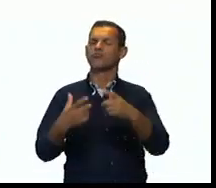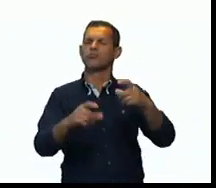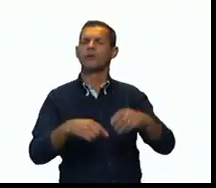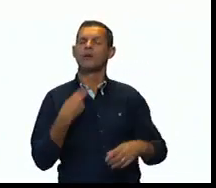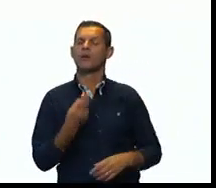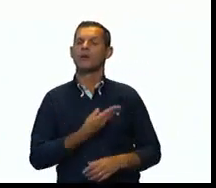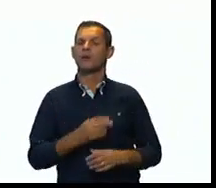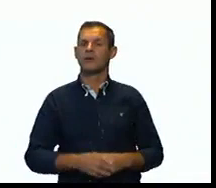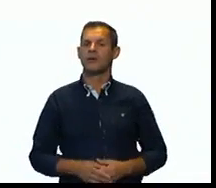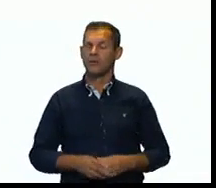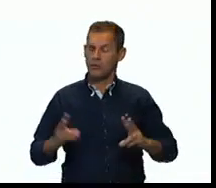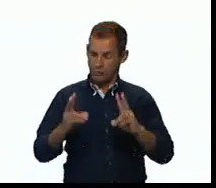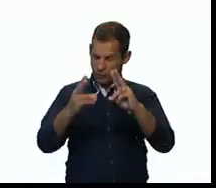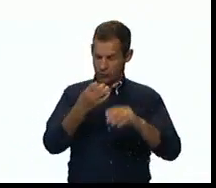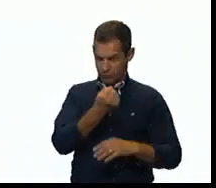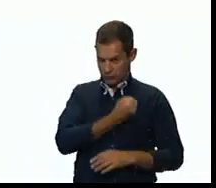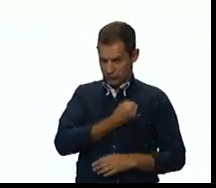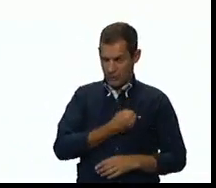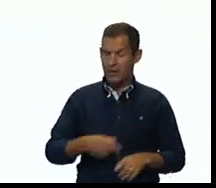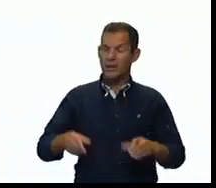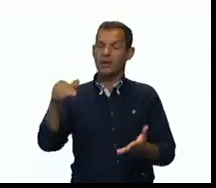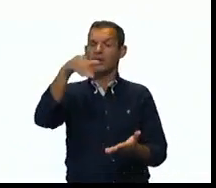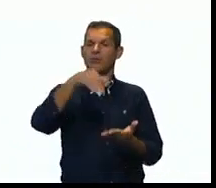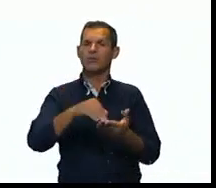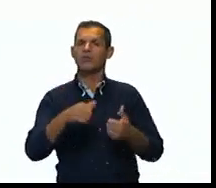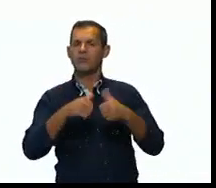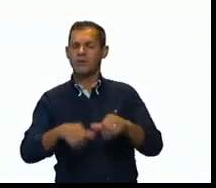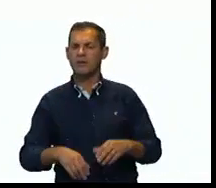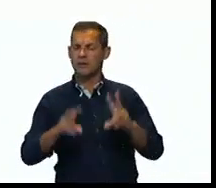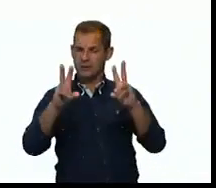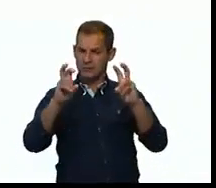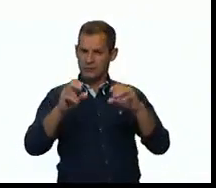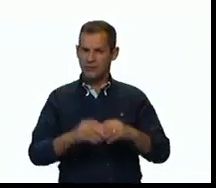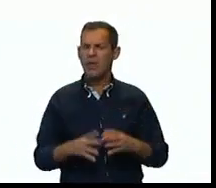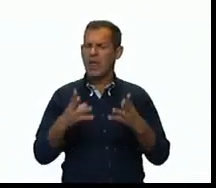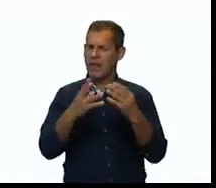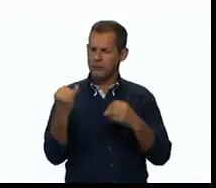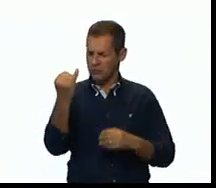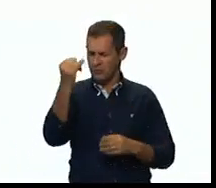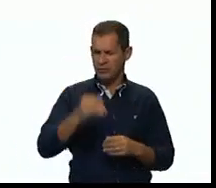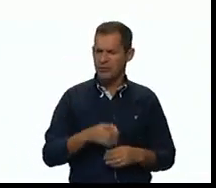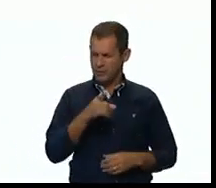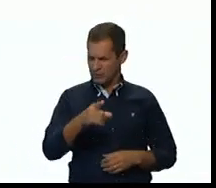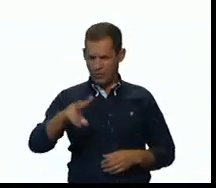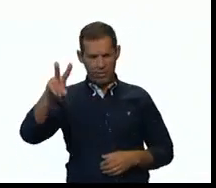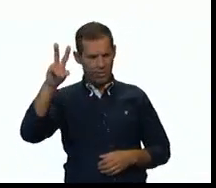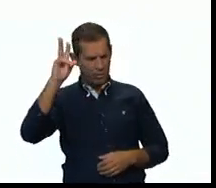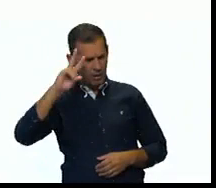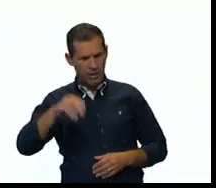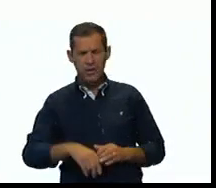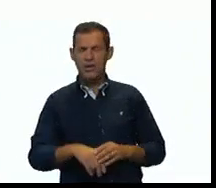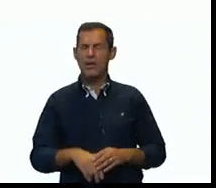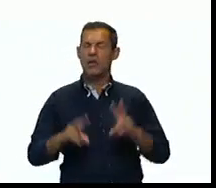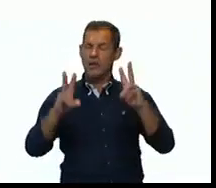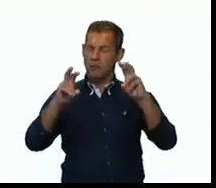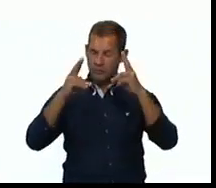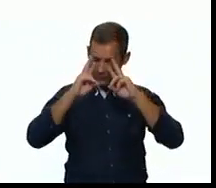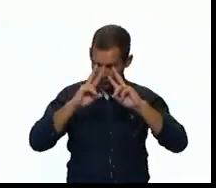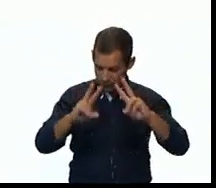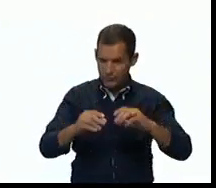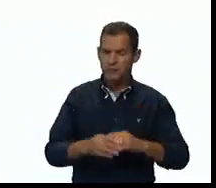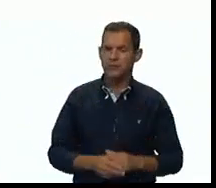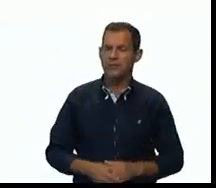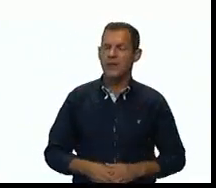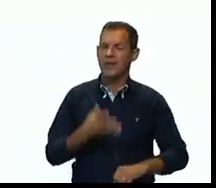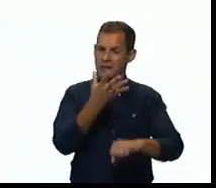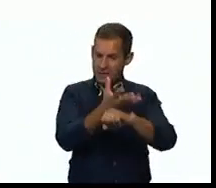Esse é o nosso valor numérico. E, por fim, esse conteúdo aqui é muito importante que você relembre. Esse conteúdo já foi visto